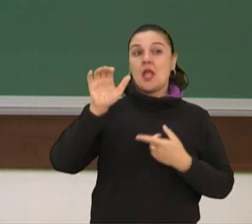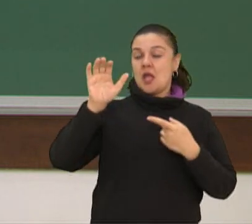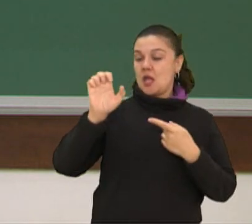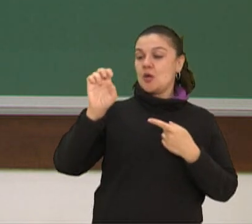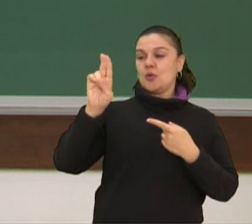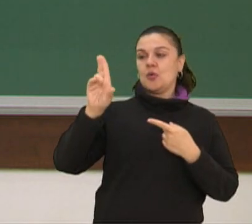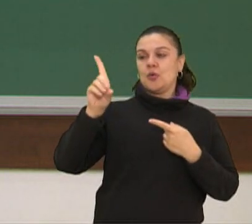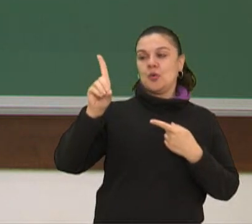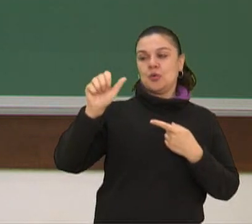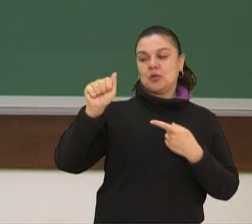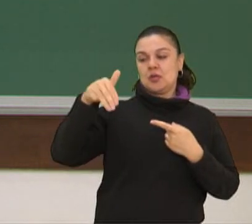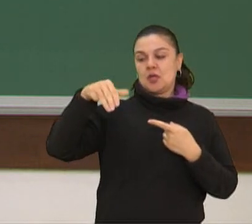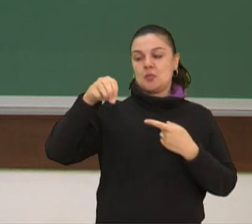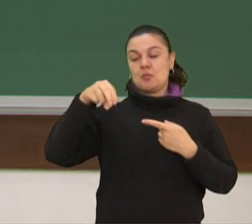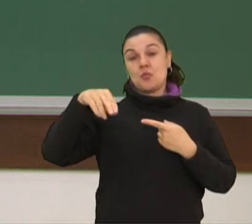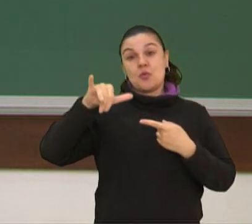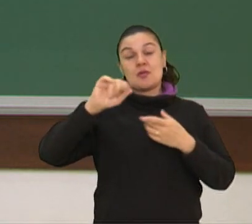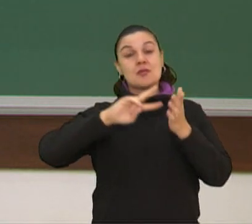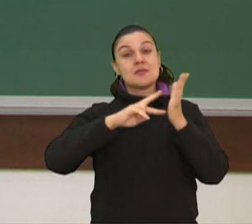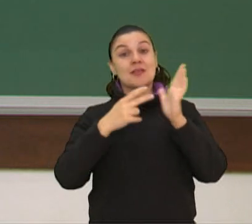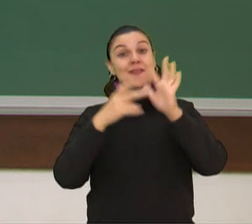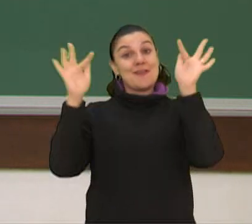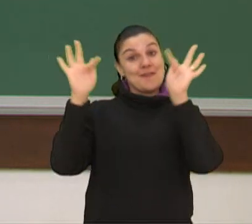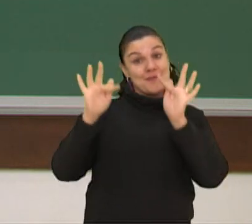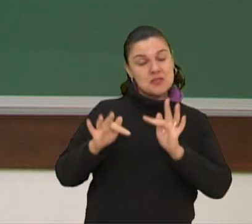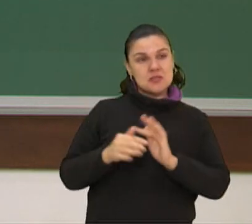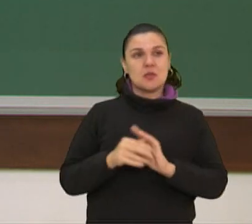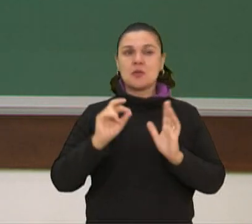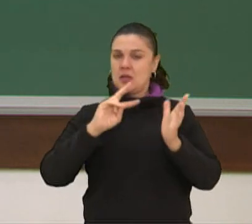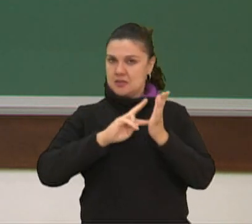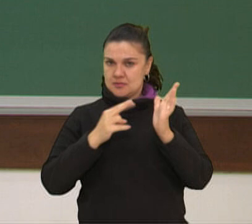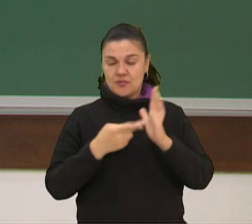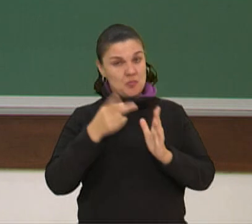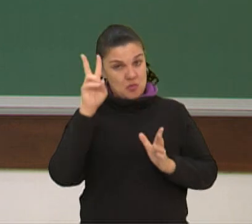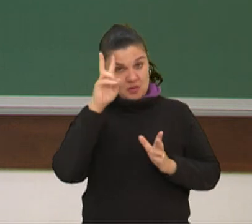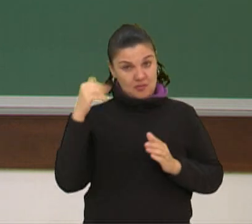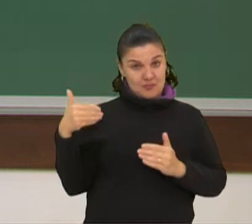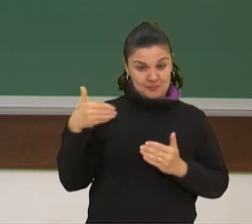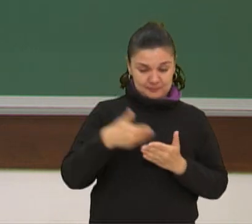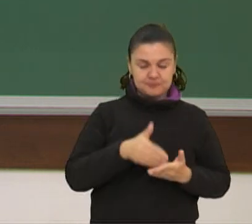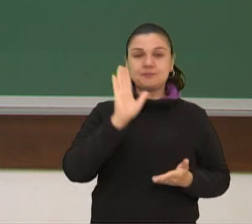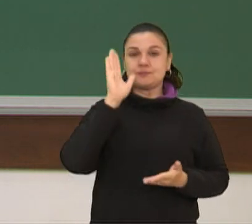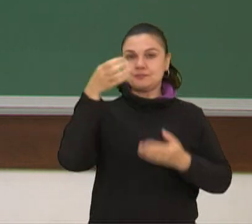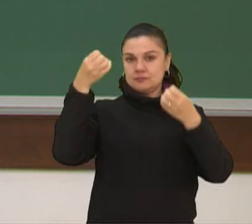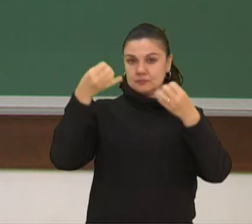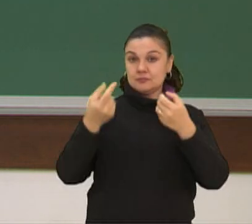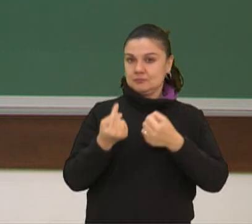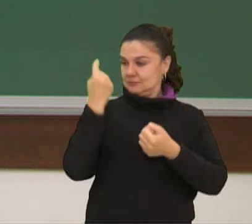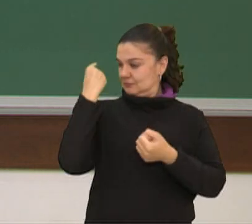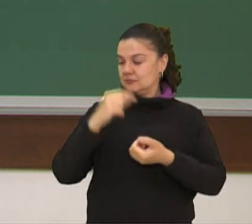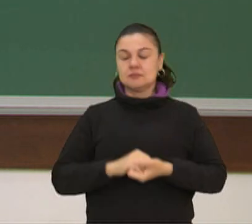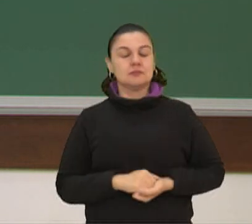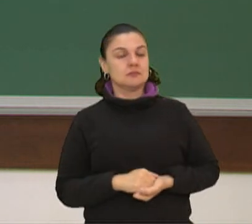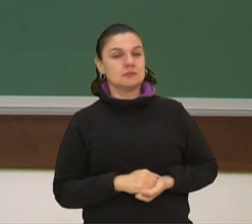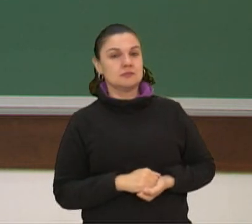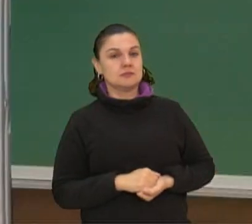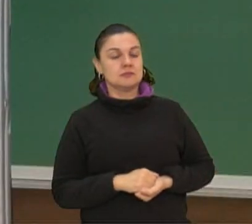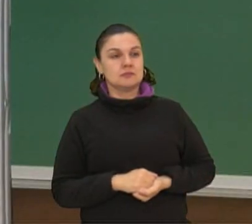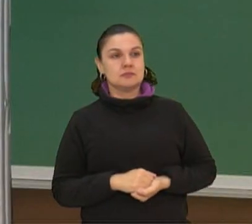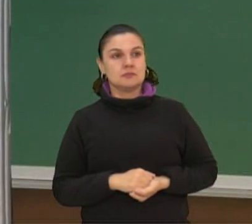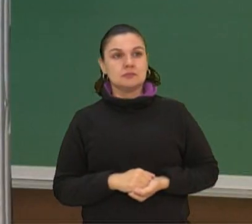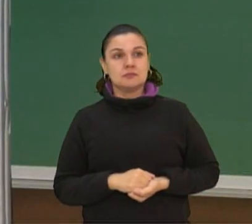é muito utilizada. Não só pelos estoicos, ou Aristóteles, Platão, Aristóteles, até mesmo